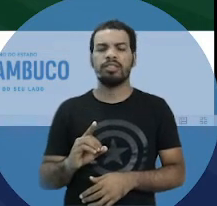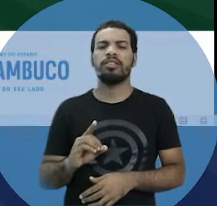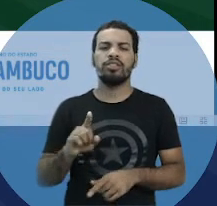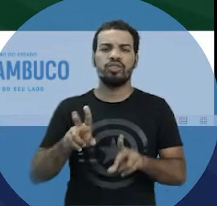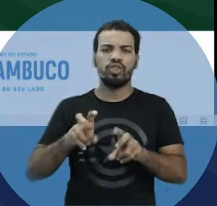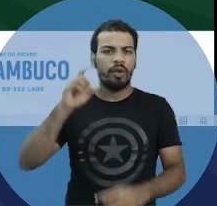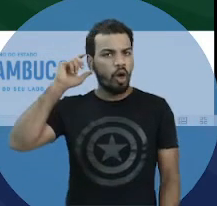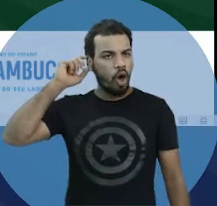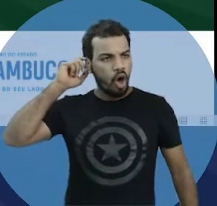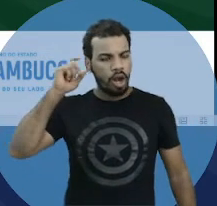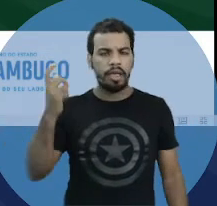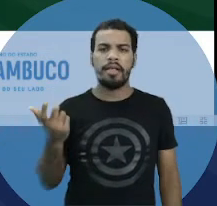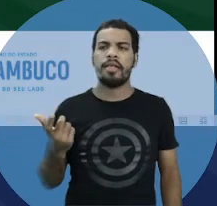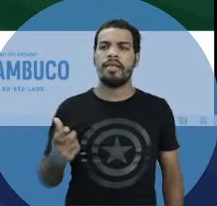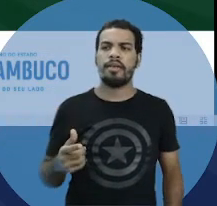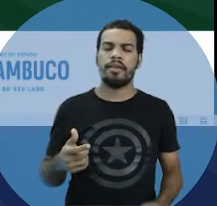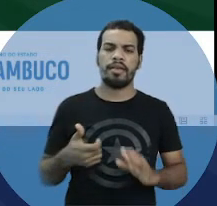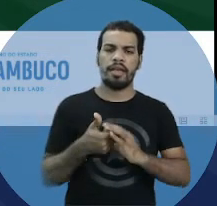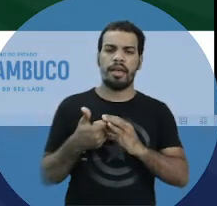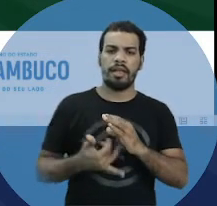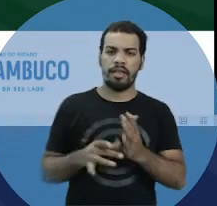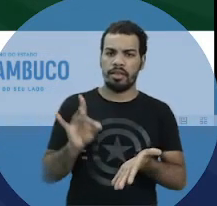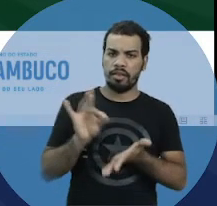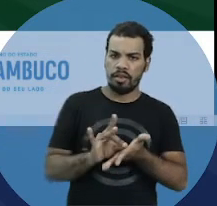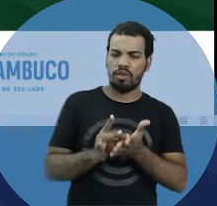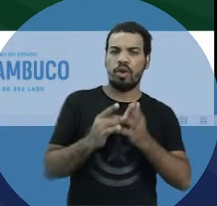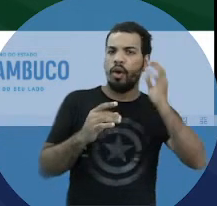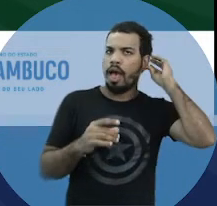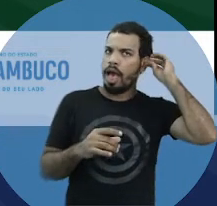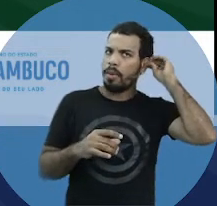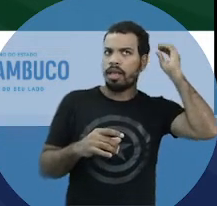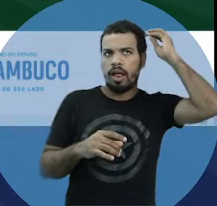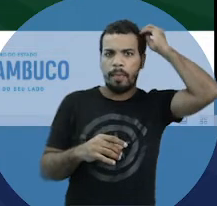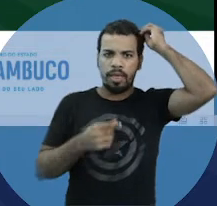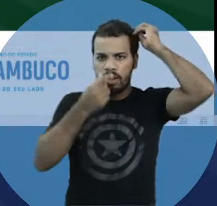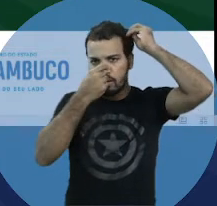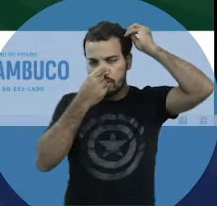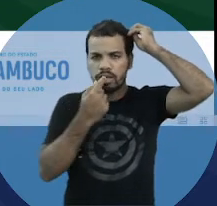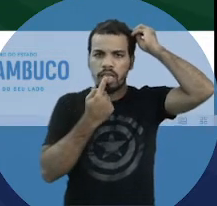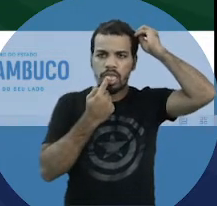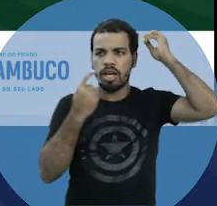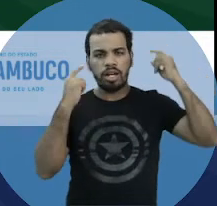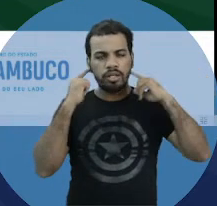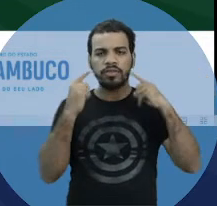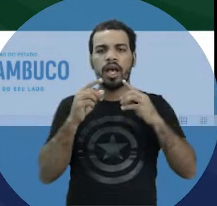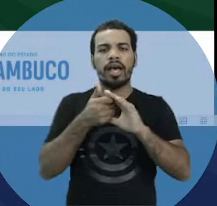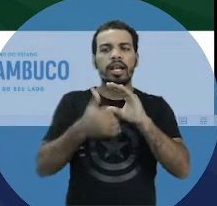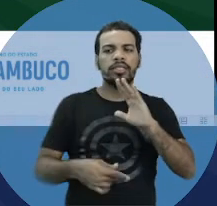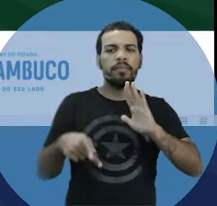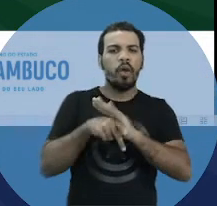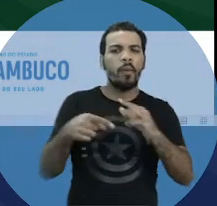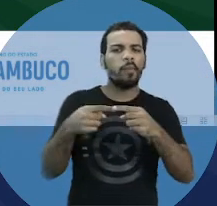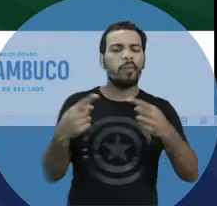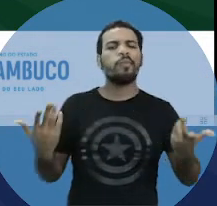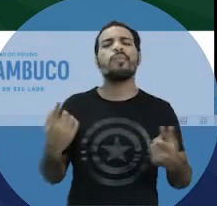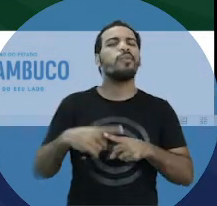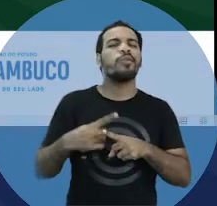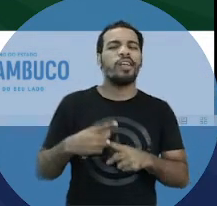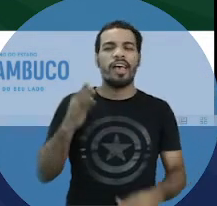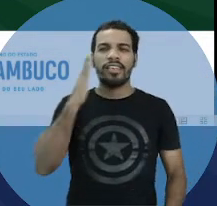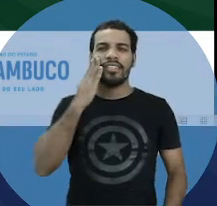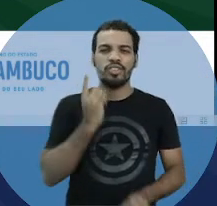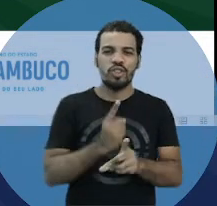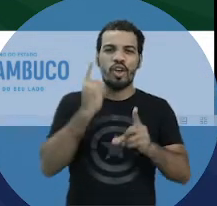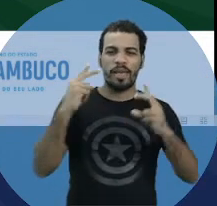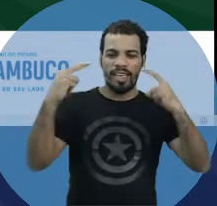perceber a característica original do cabelo, né, as entradas do cabelo e tudo mais. Então, isso era muito legal, né?